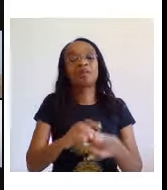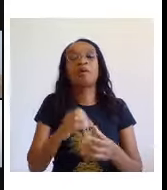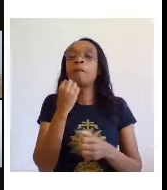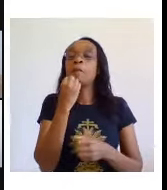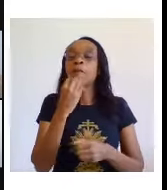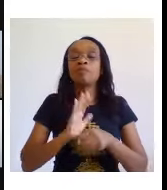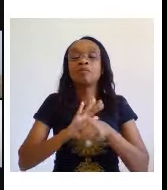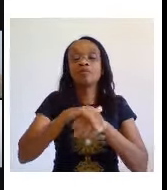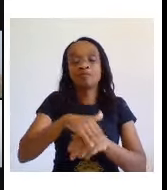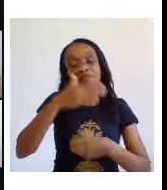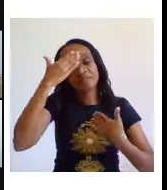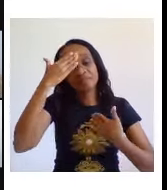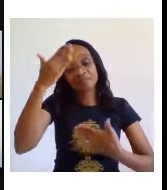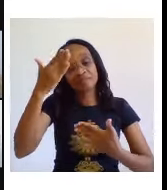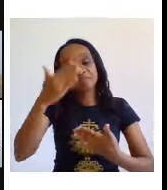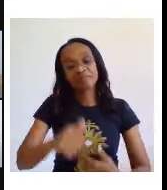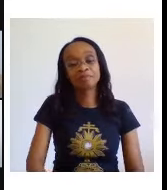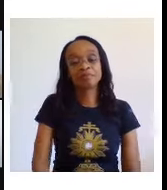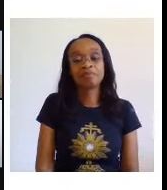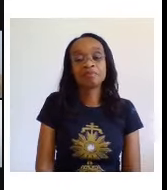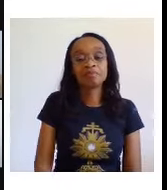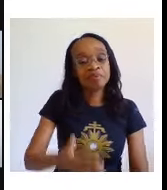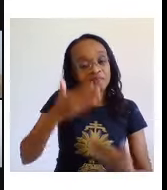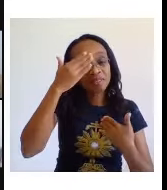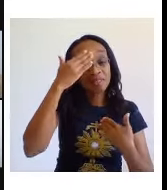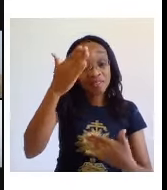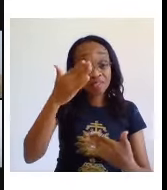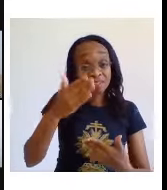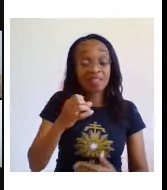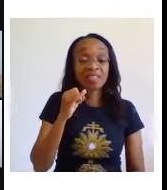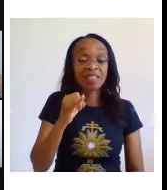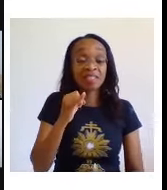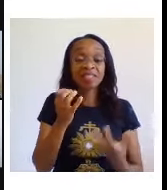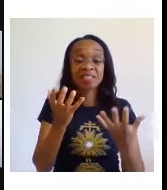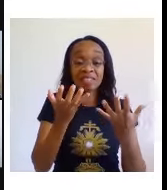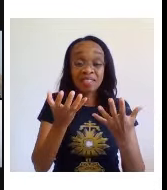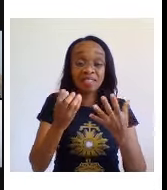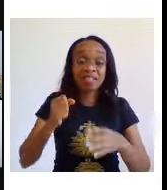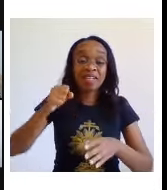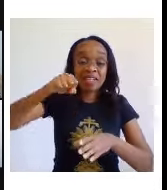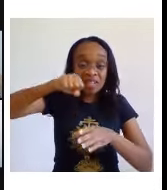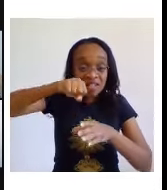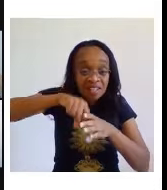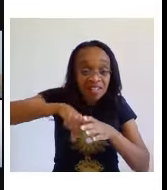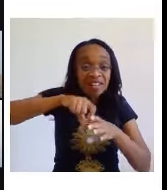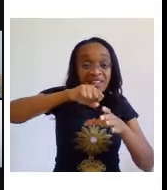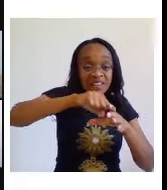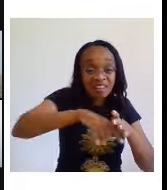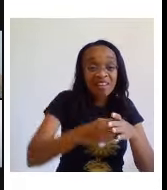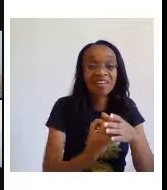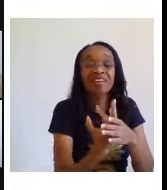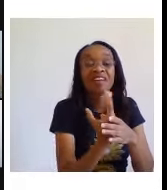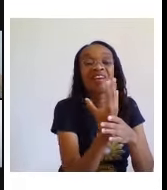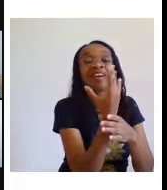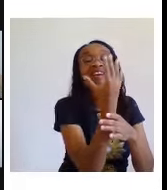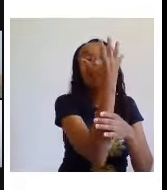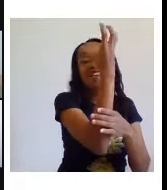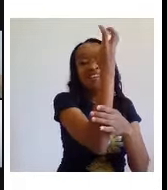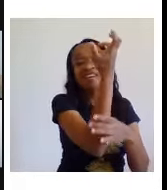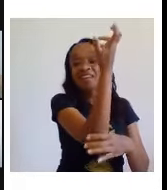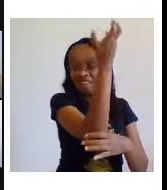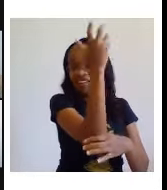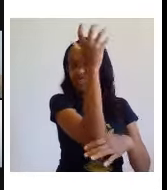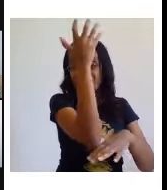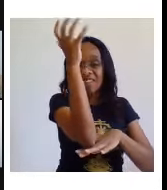noite a todos, muito obrigado. Obrigada. Então, se você quiser plantar árvore, eu vou te dizer que